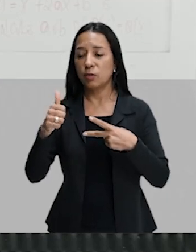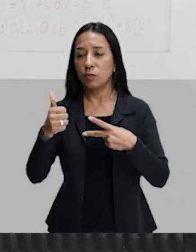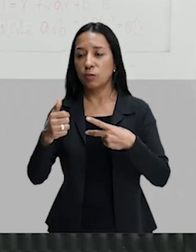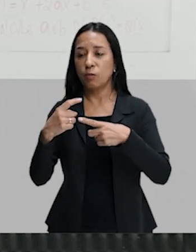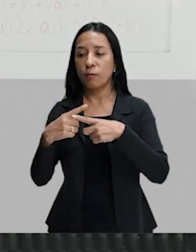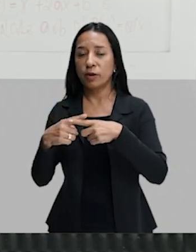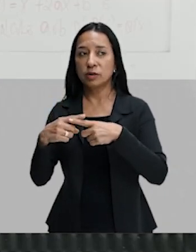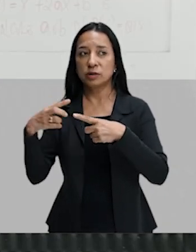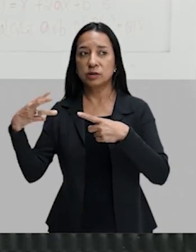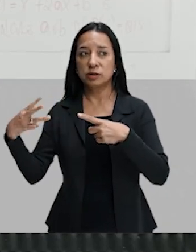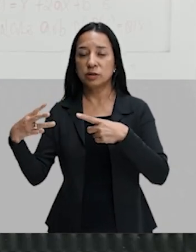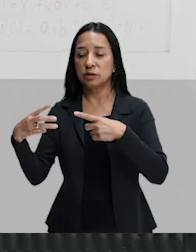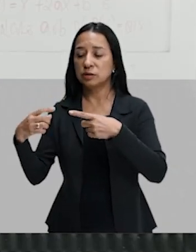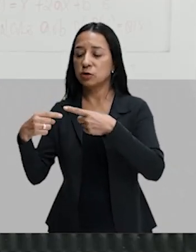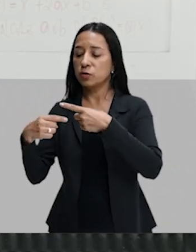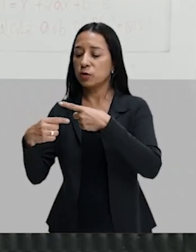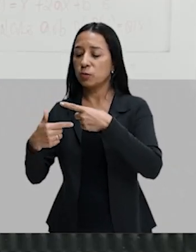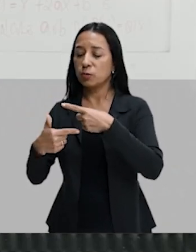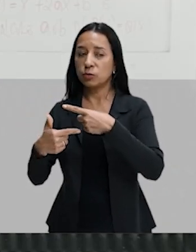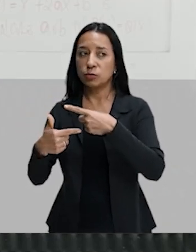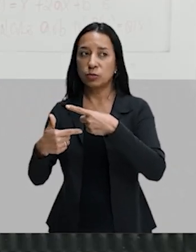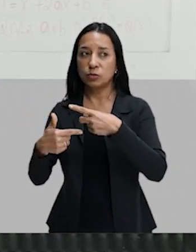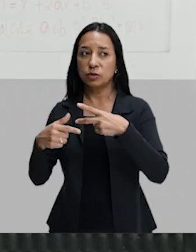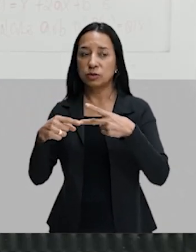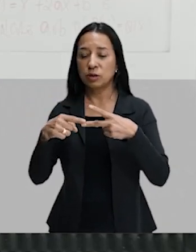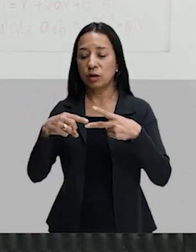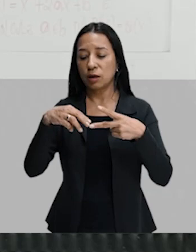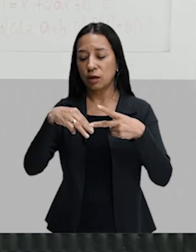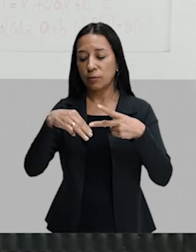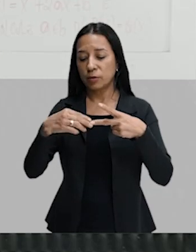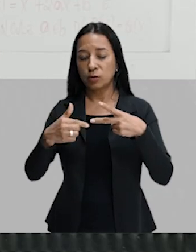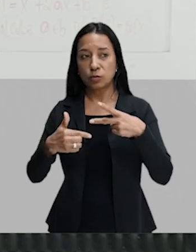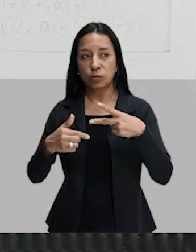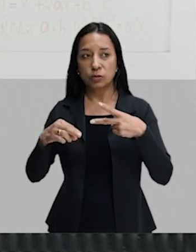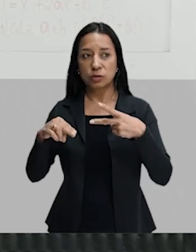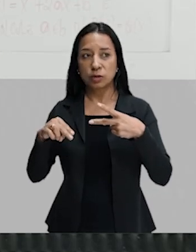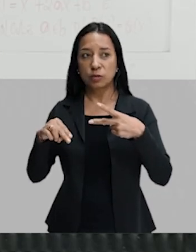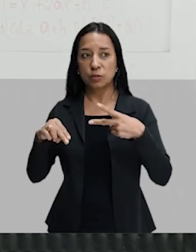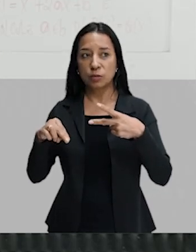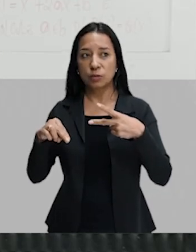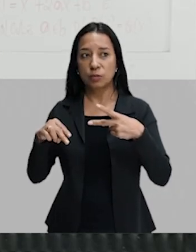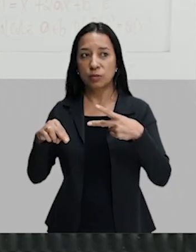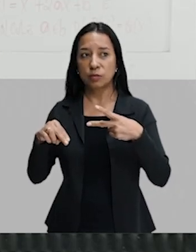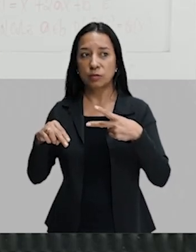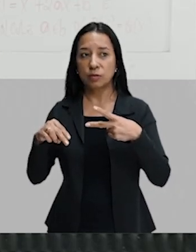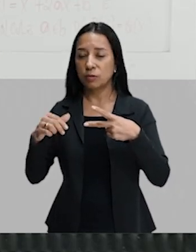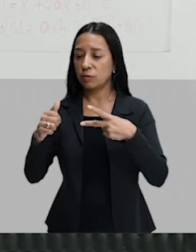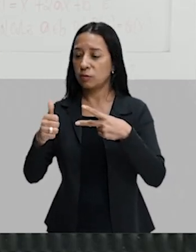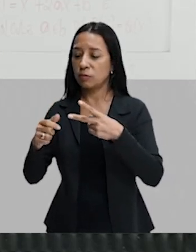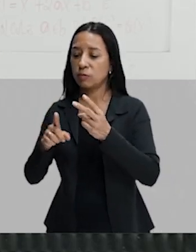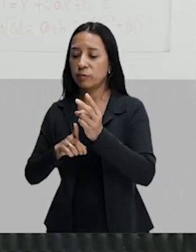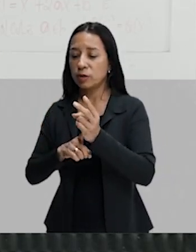2. 1 menos 3 dividido por 2.